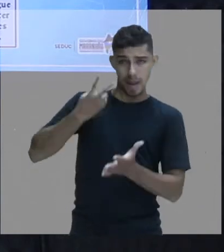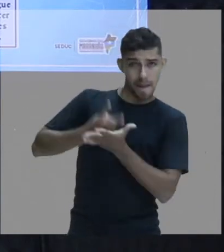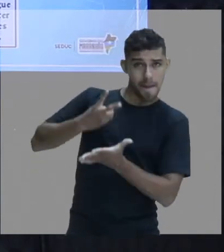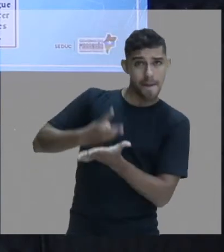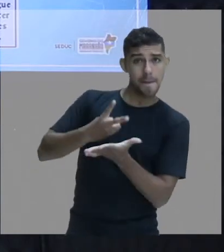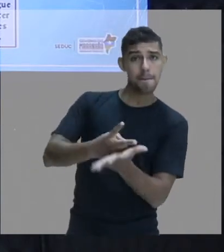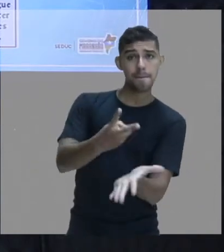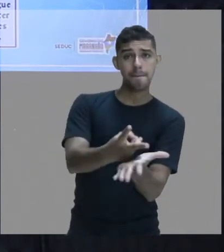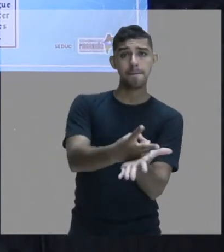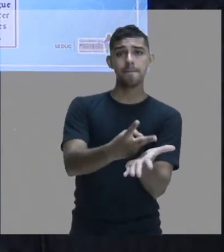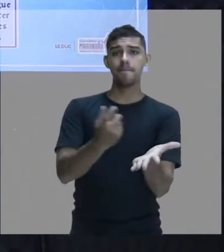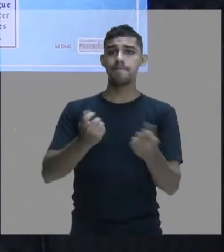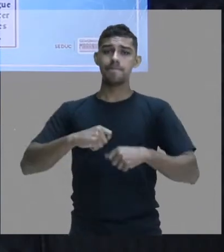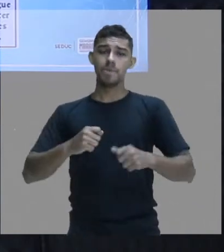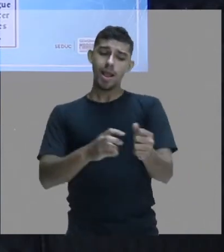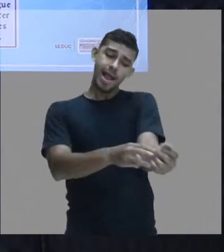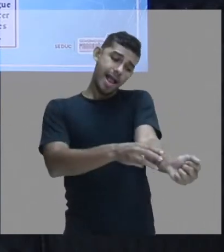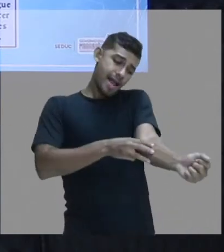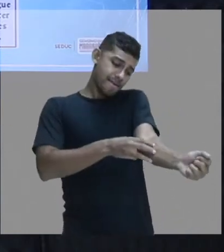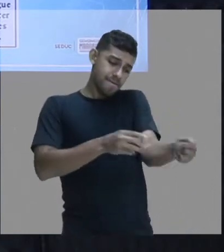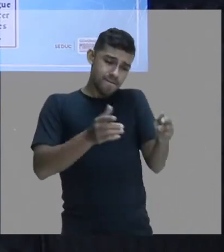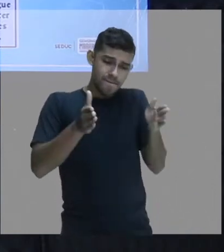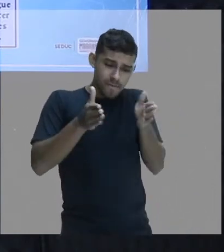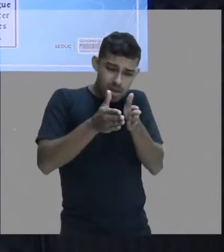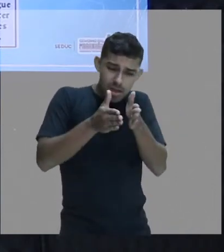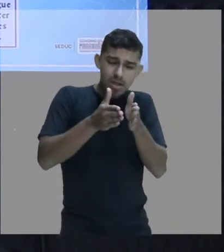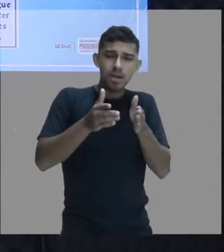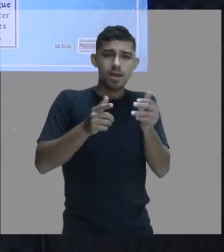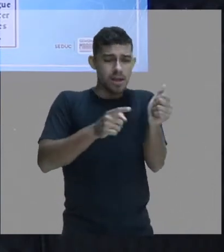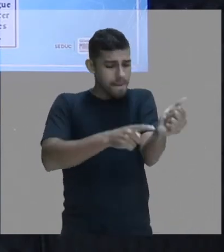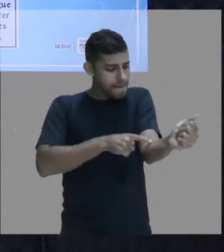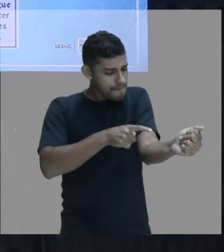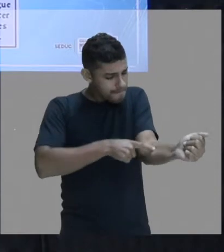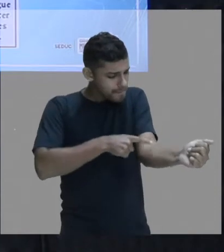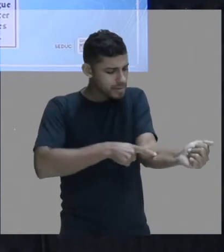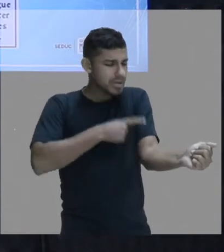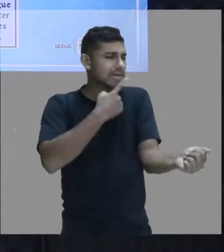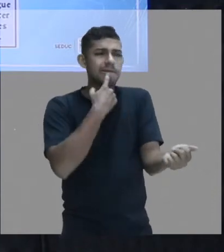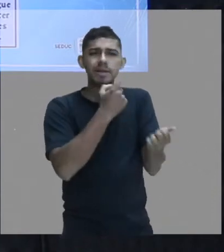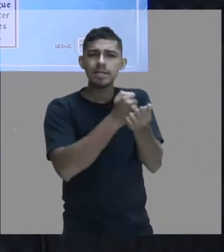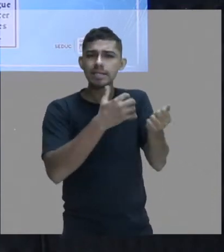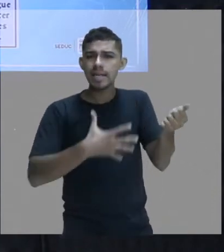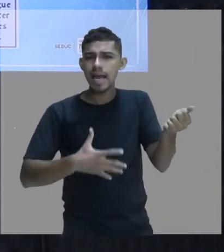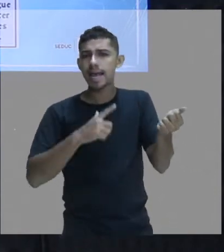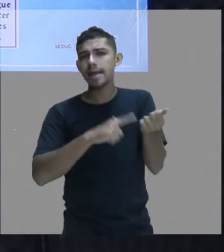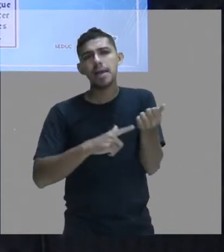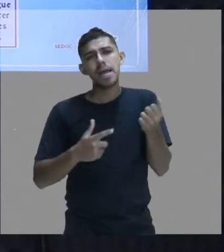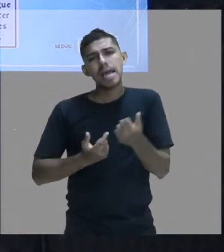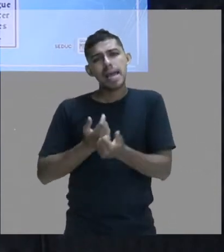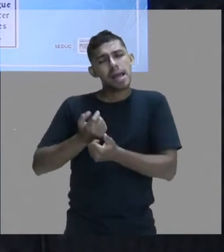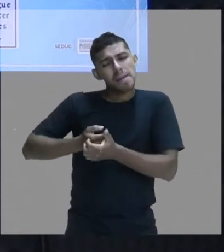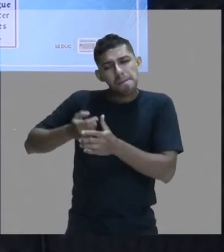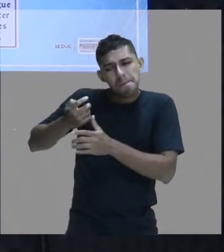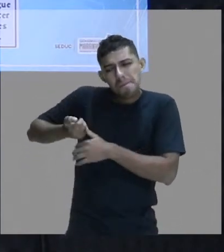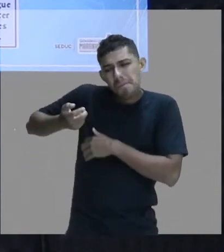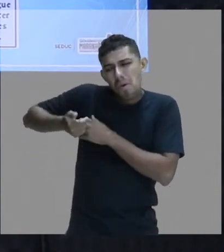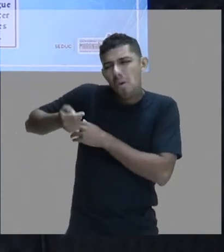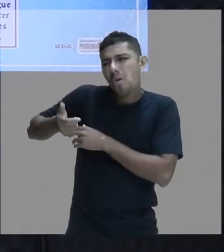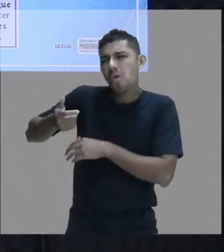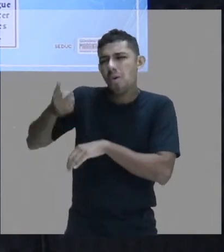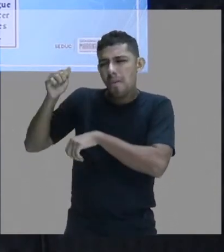assim. A veia não, a veia ela já é mais fina, por quê? Porque anatomicamente é o sangue pobre em oxigênio, então é aquele sangue que ele